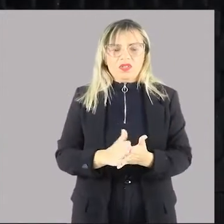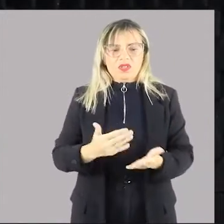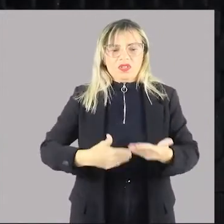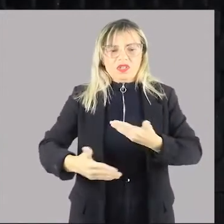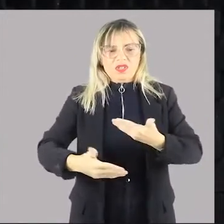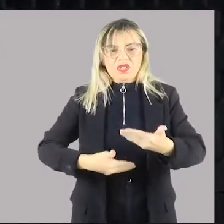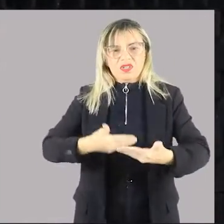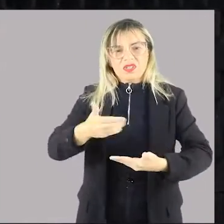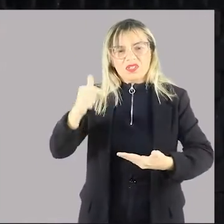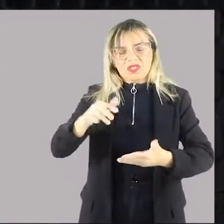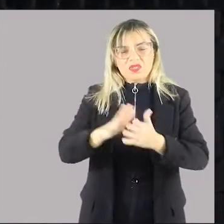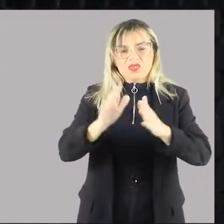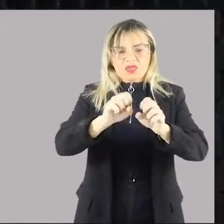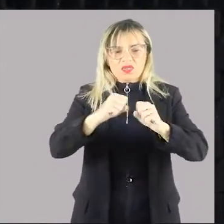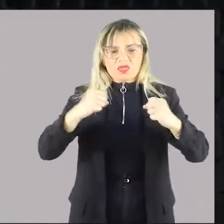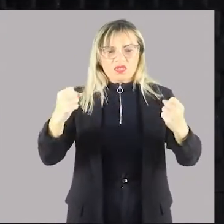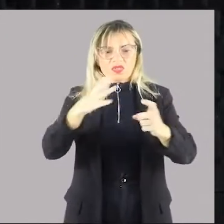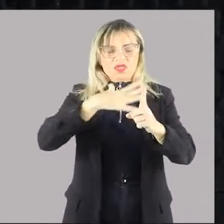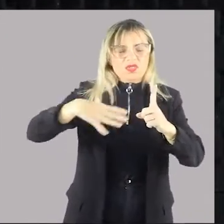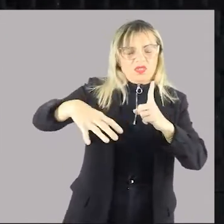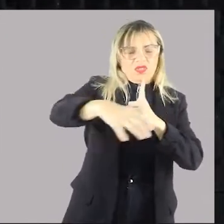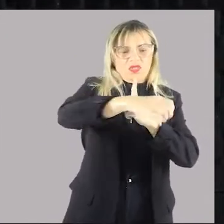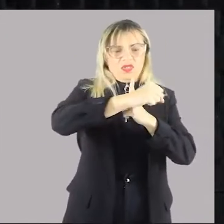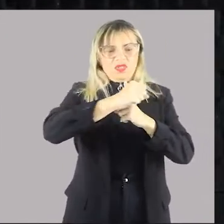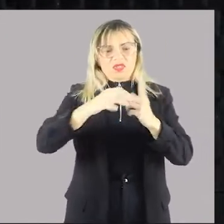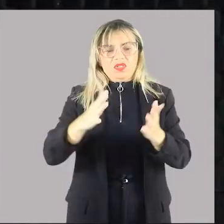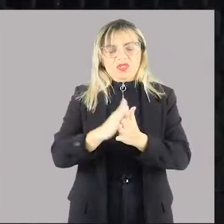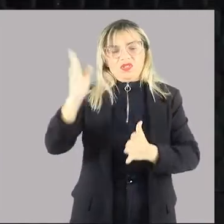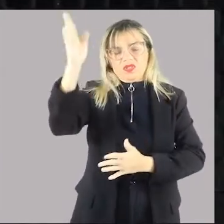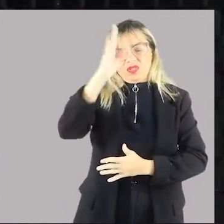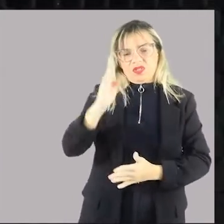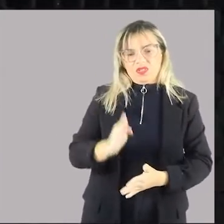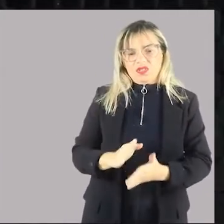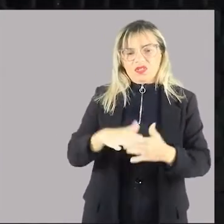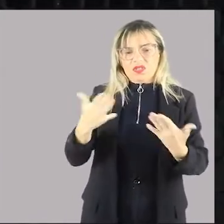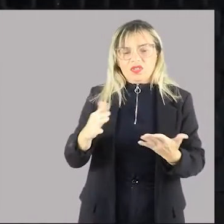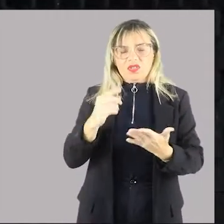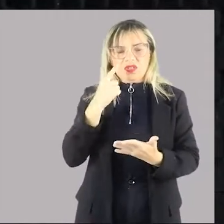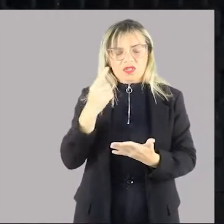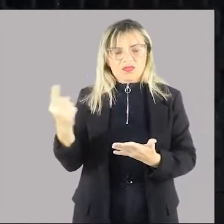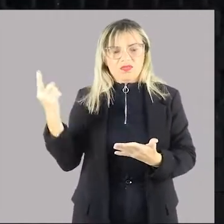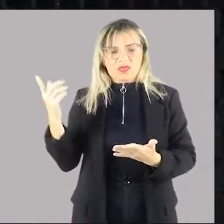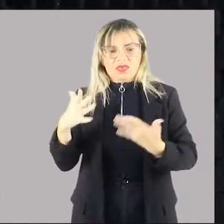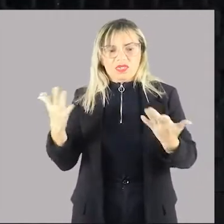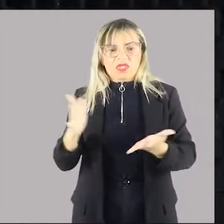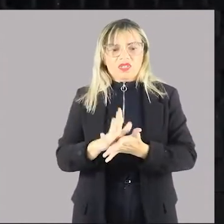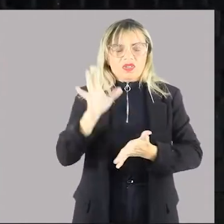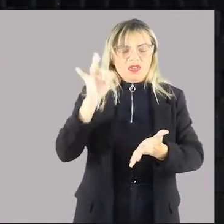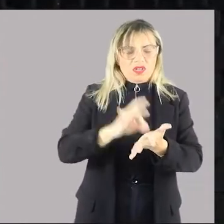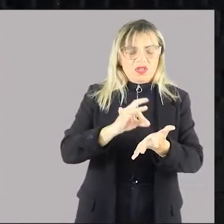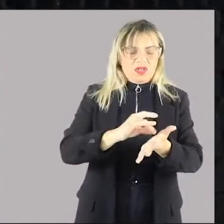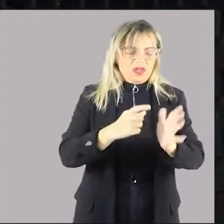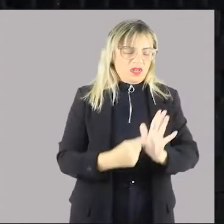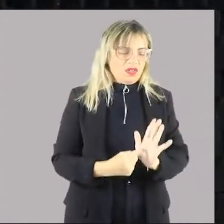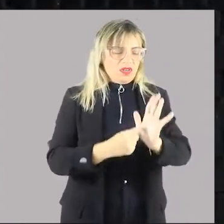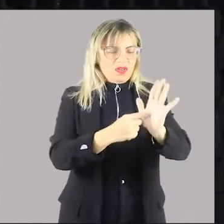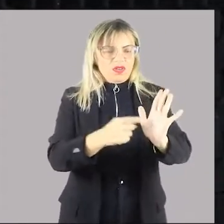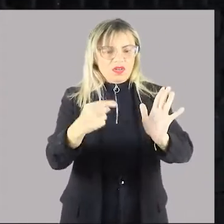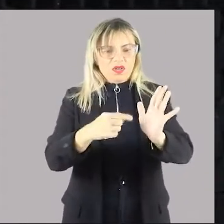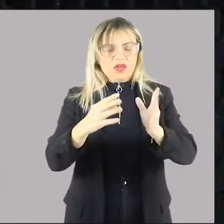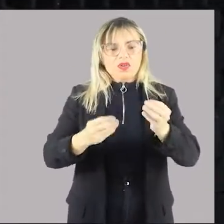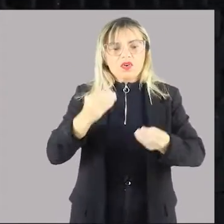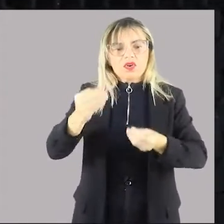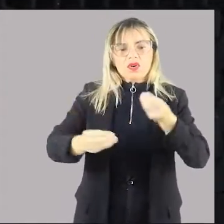dinâmica social, a dinâmica da sociedade brasileira, ela acaba, na verdade, nos mostrando como